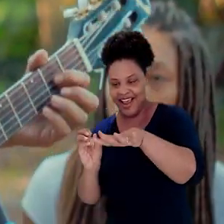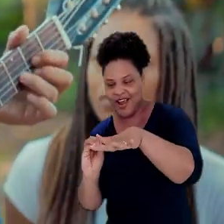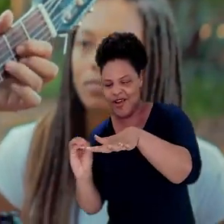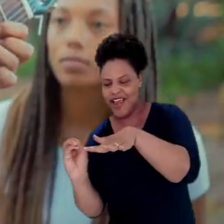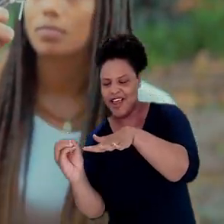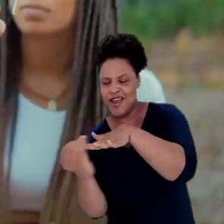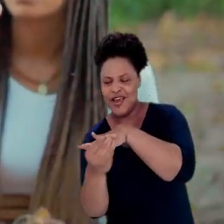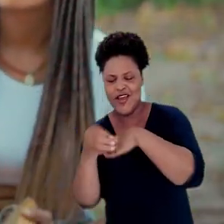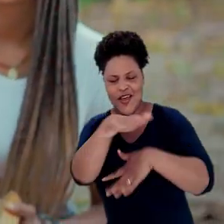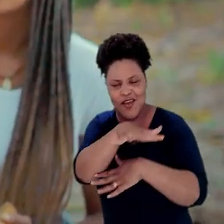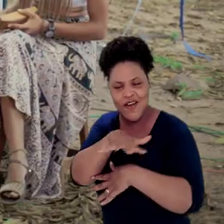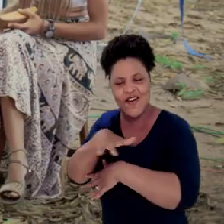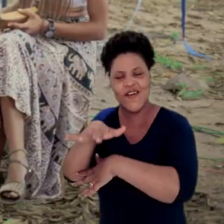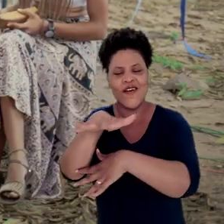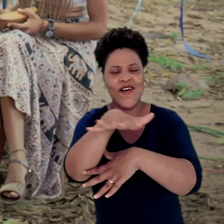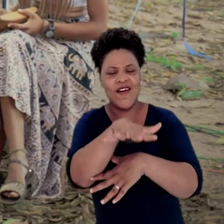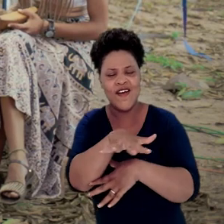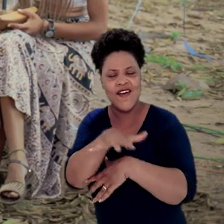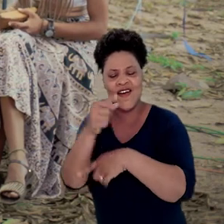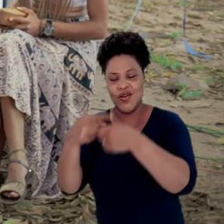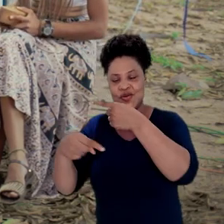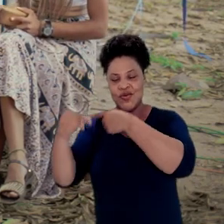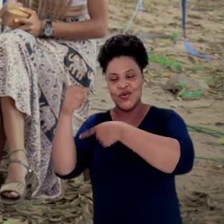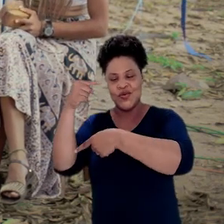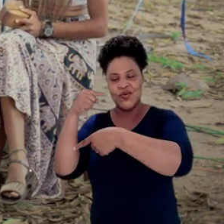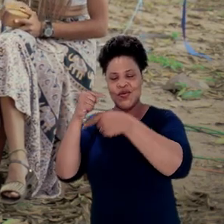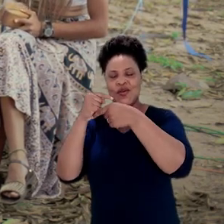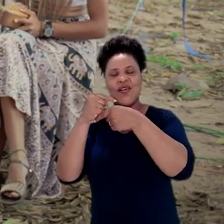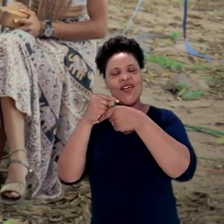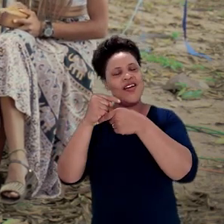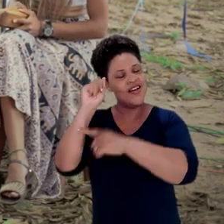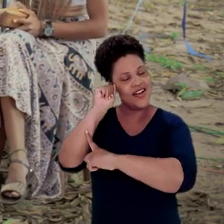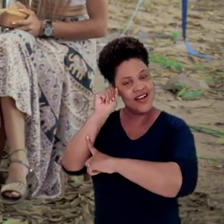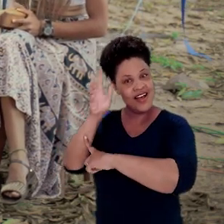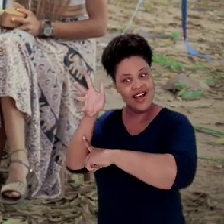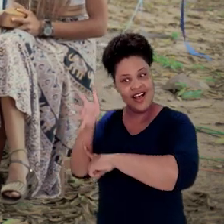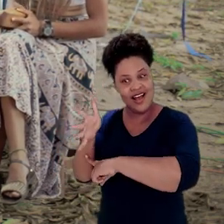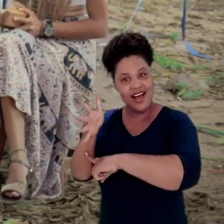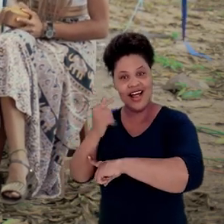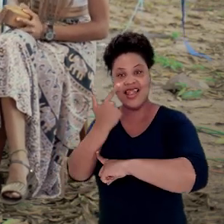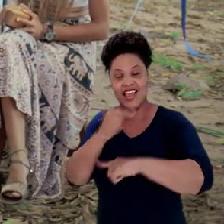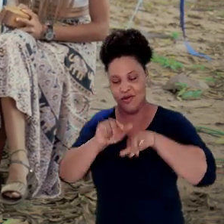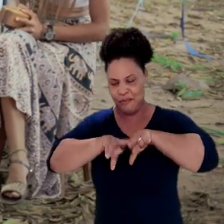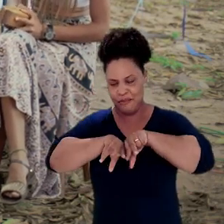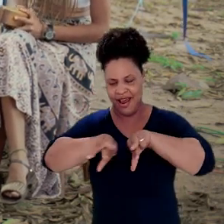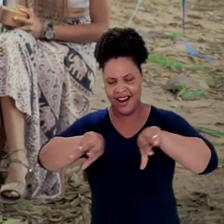africanado recôncavo de raiz e urubá,